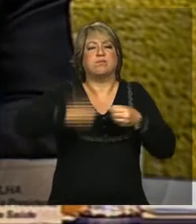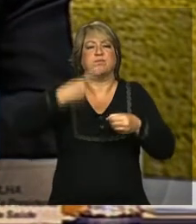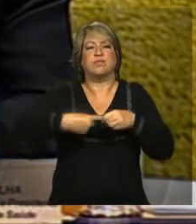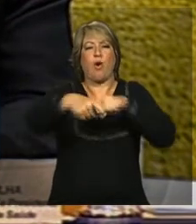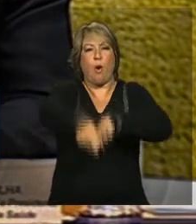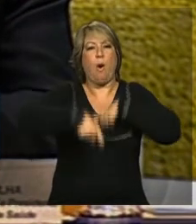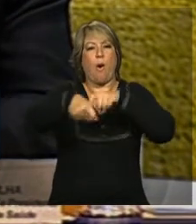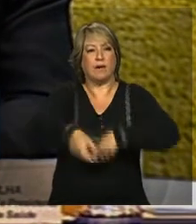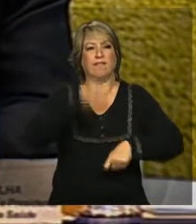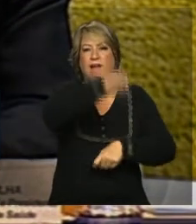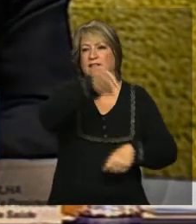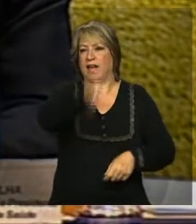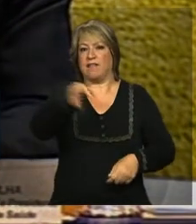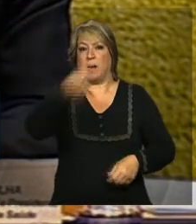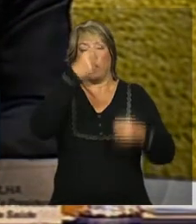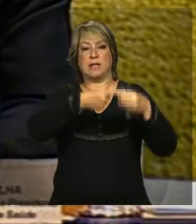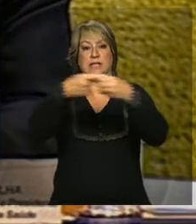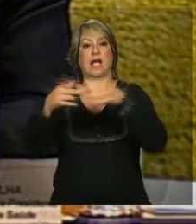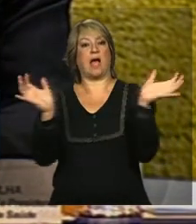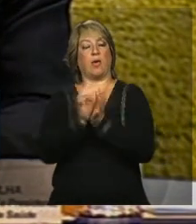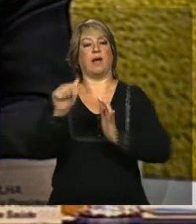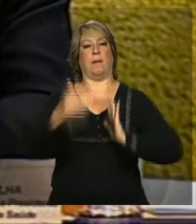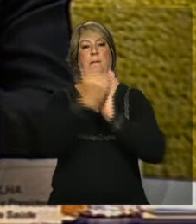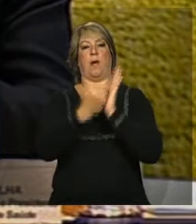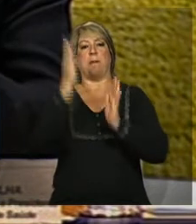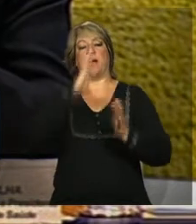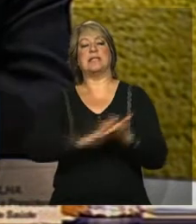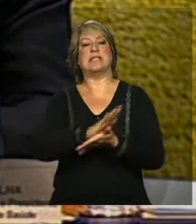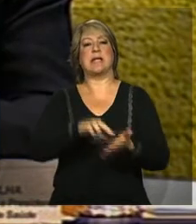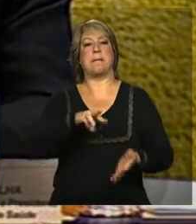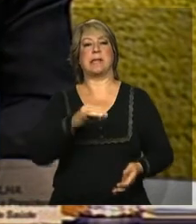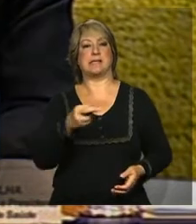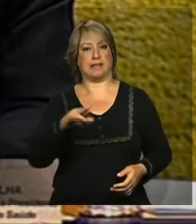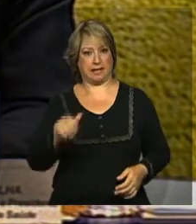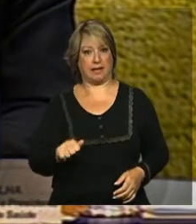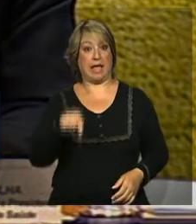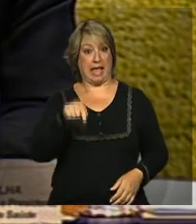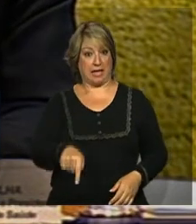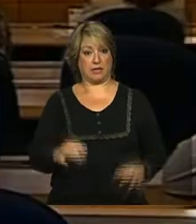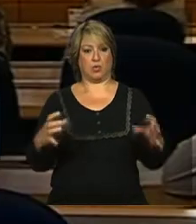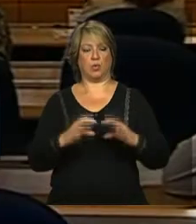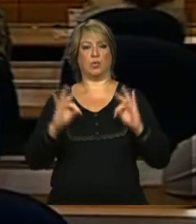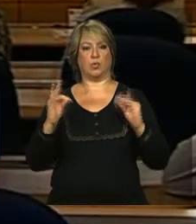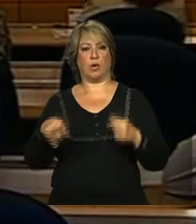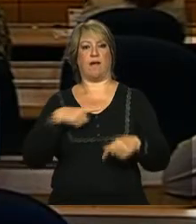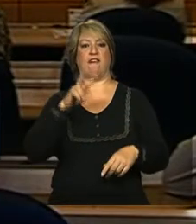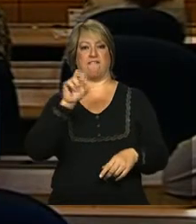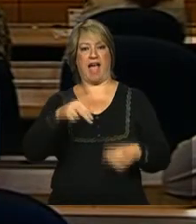sobretudo nos municípios que fazem parte do Brasil sem miséria são os número de consultórios móveis